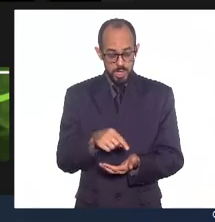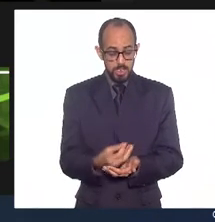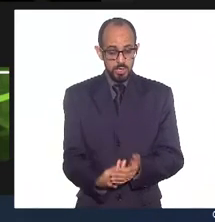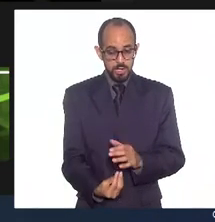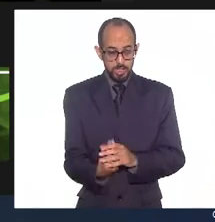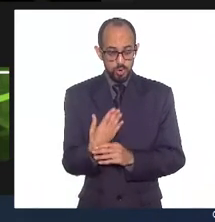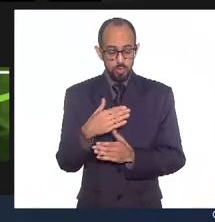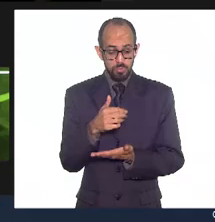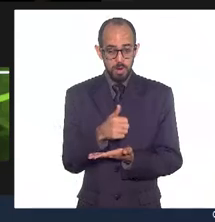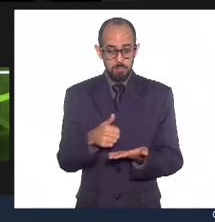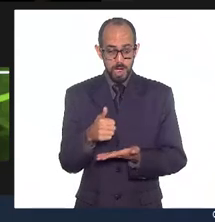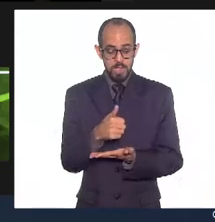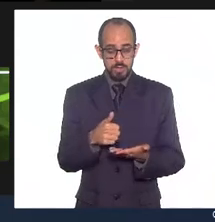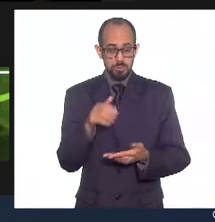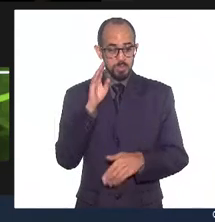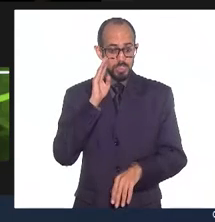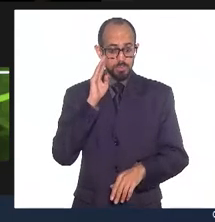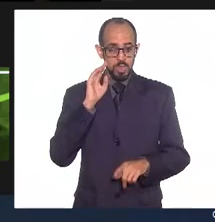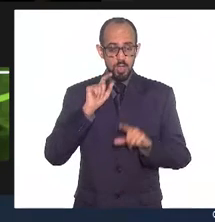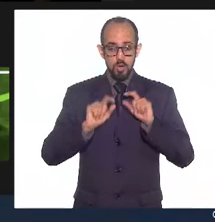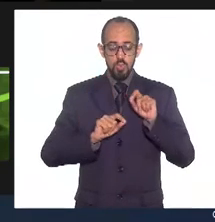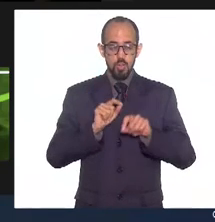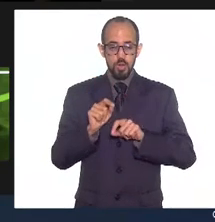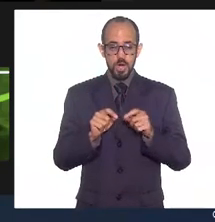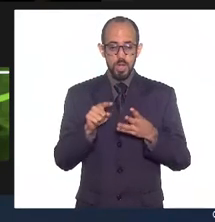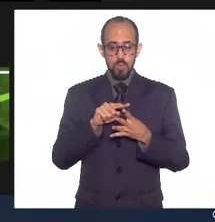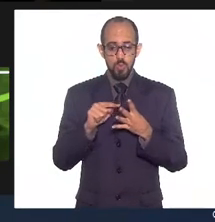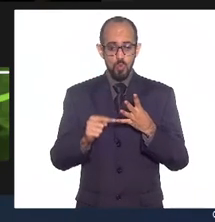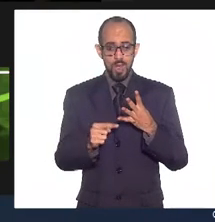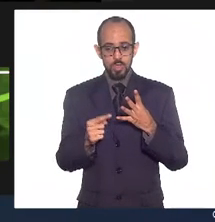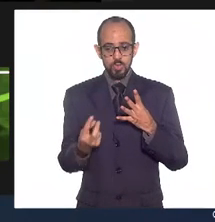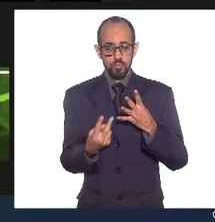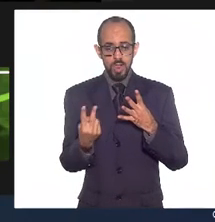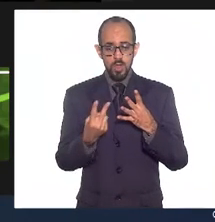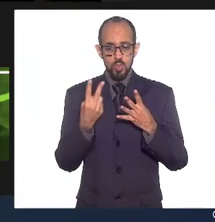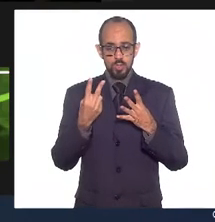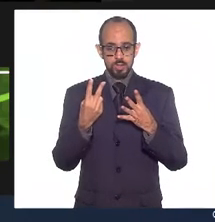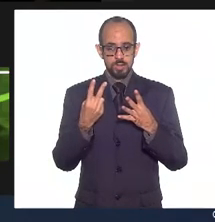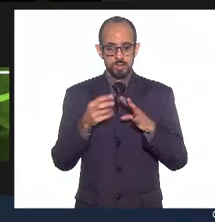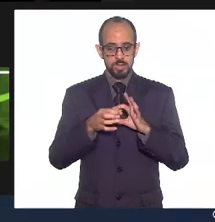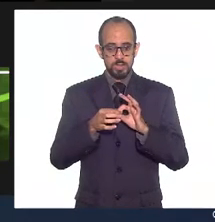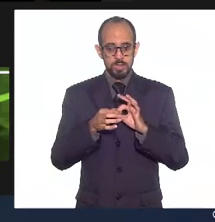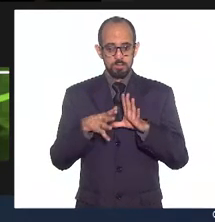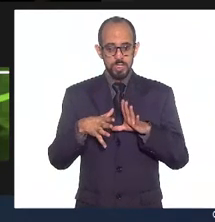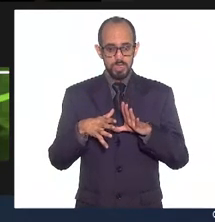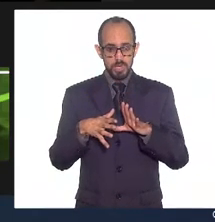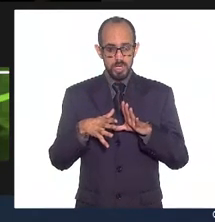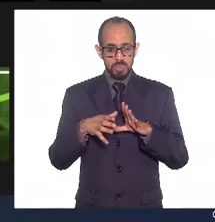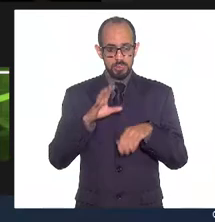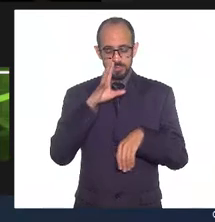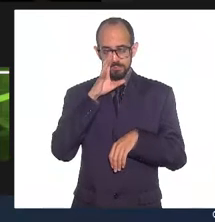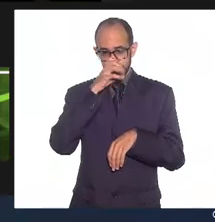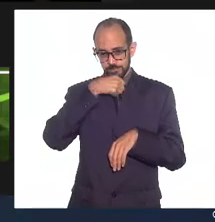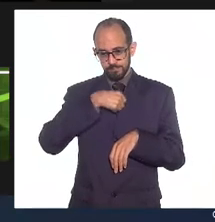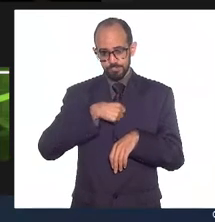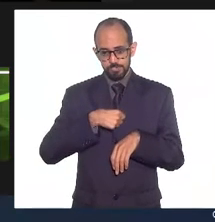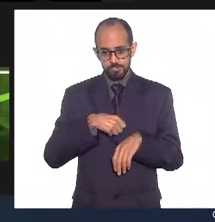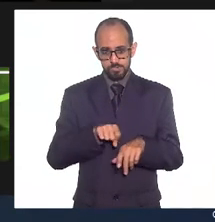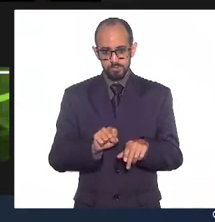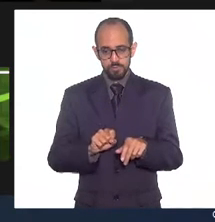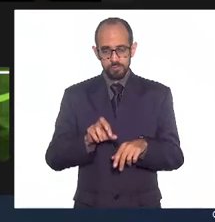principalmente em quatro valores liberdade resistência